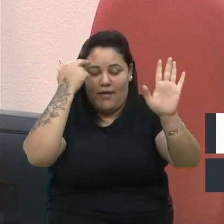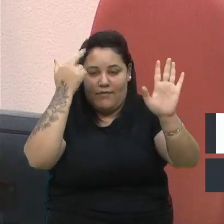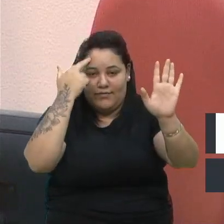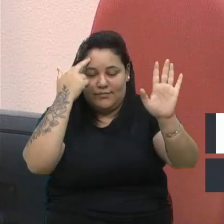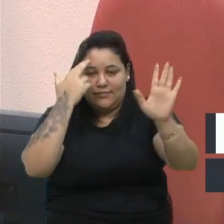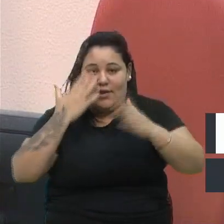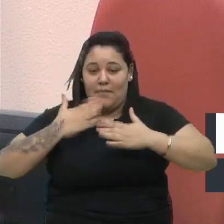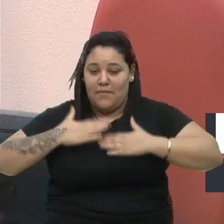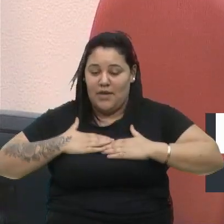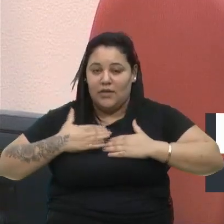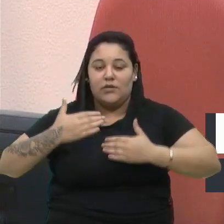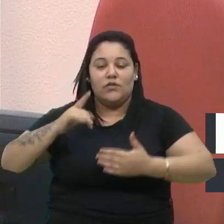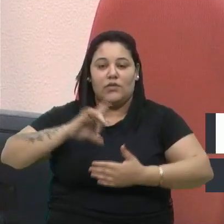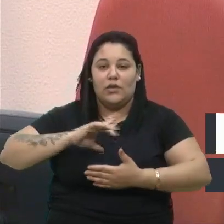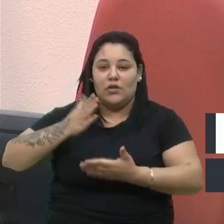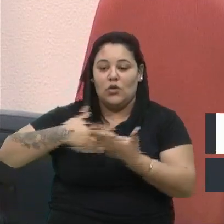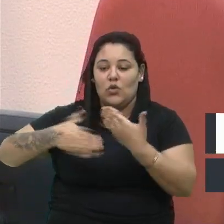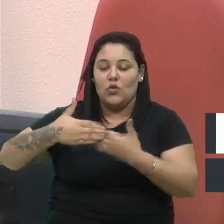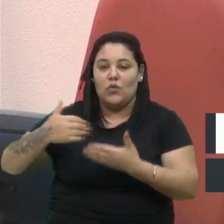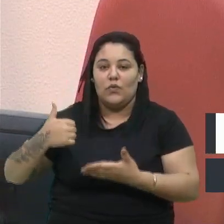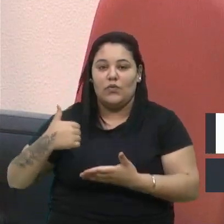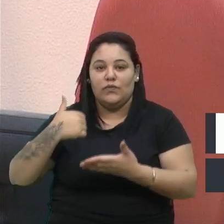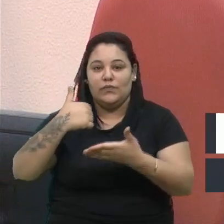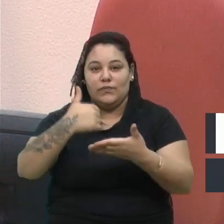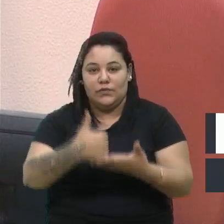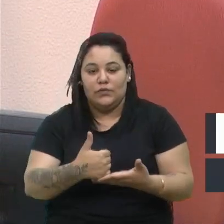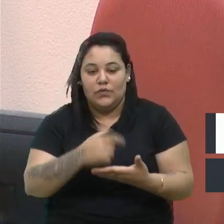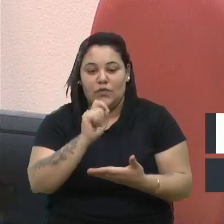senhor terá todo o apoio. Está aqui, o que é